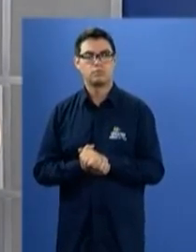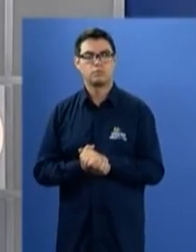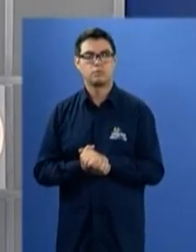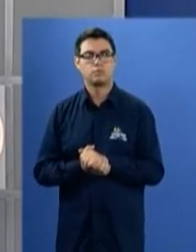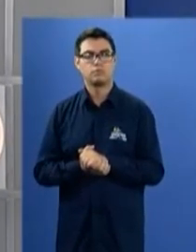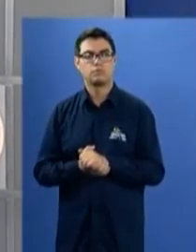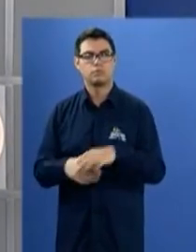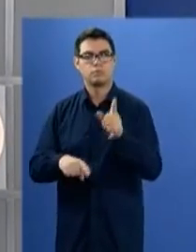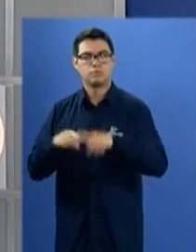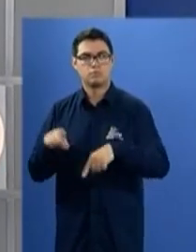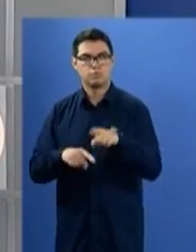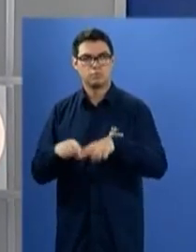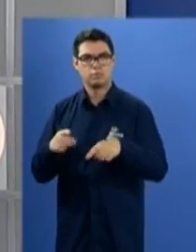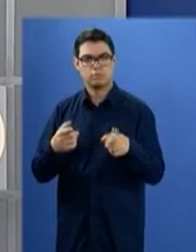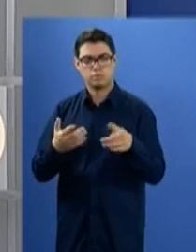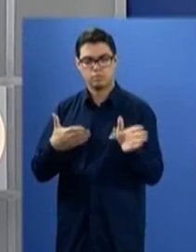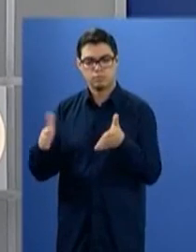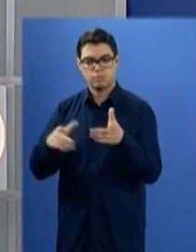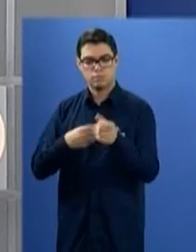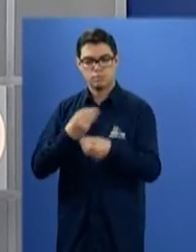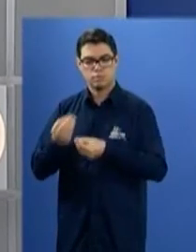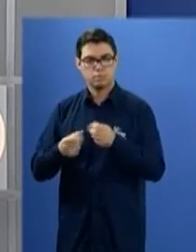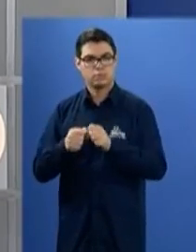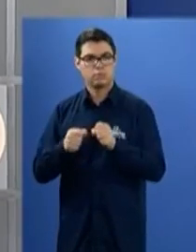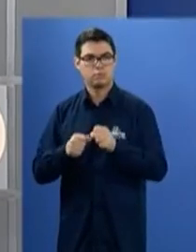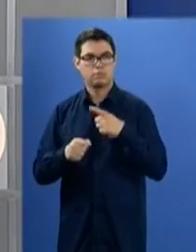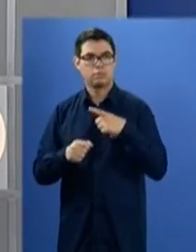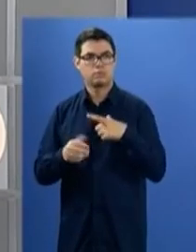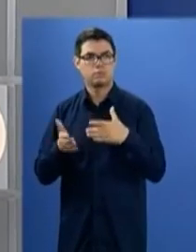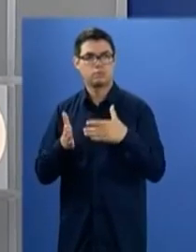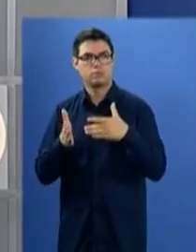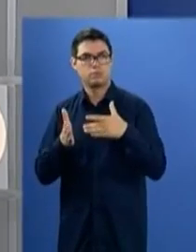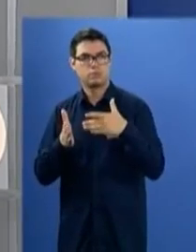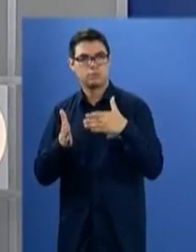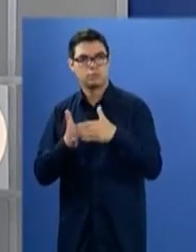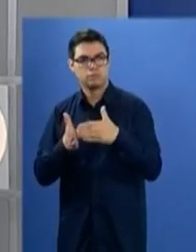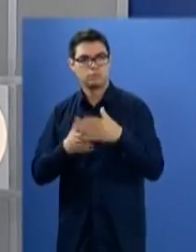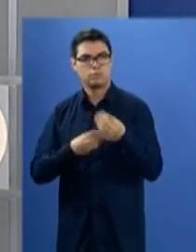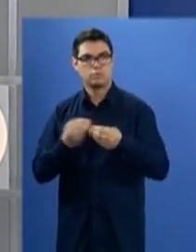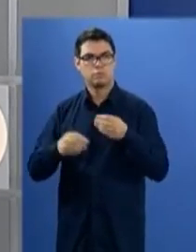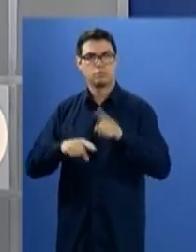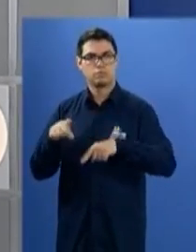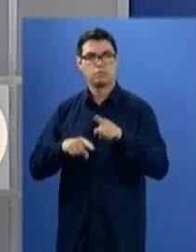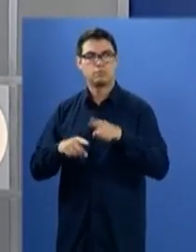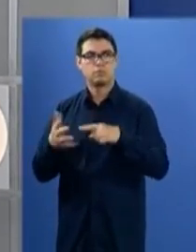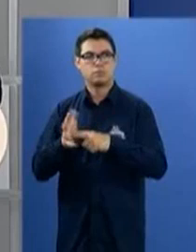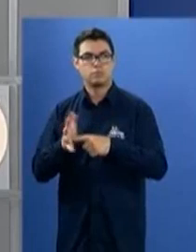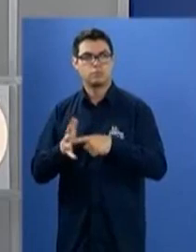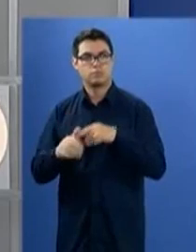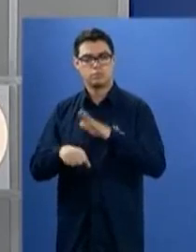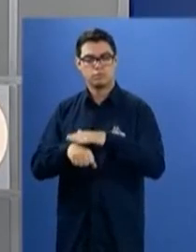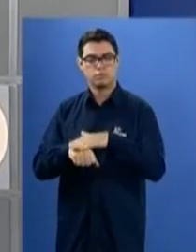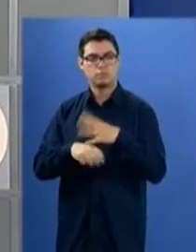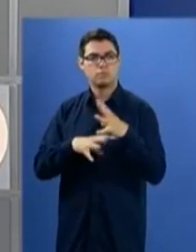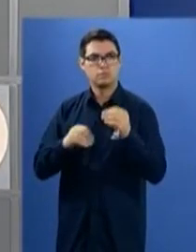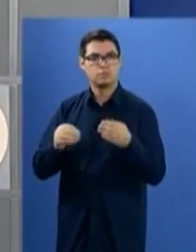Os recursos de produção, eles são limitados, como máquinas, matéria-prima, tempo, tudo isso tem